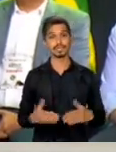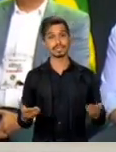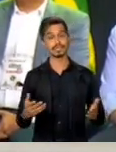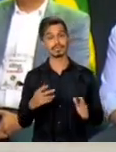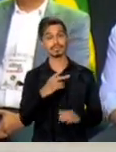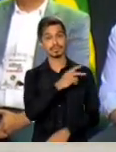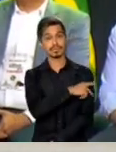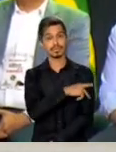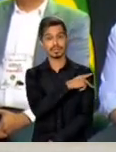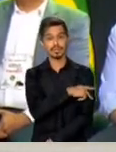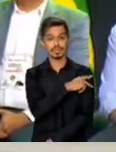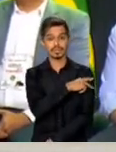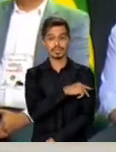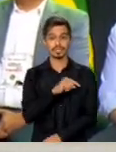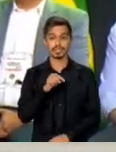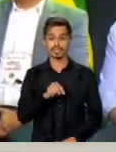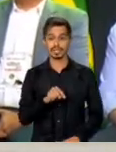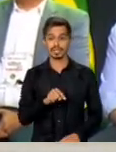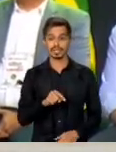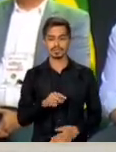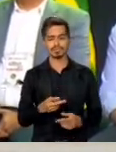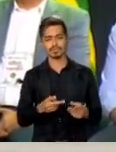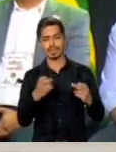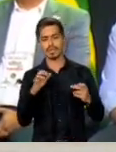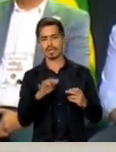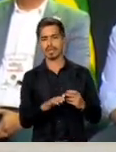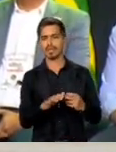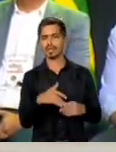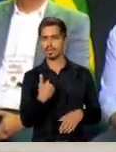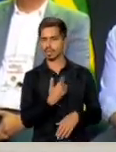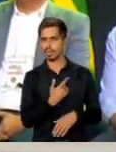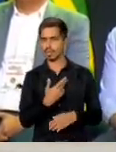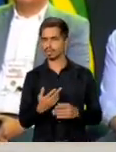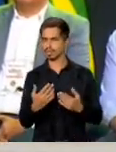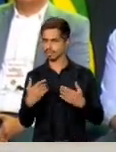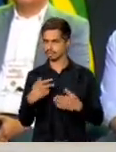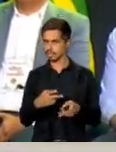bastante, mas ele viaja em busca de investimentos, de recursos para o estado do Piauí.